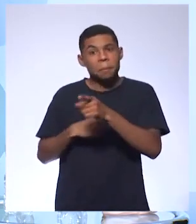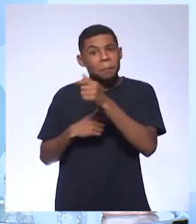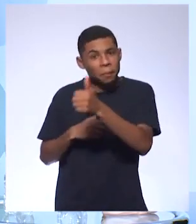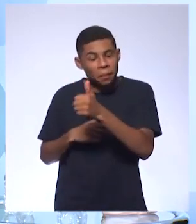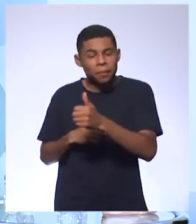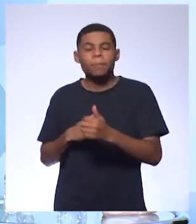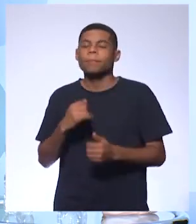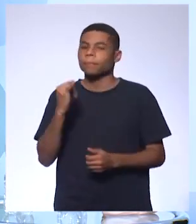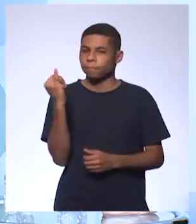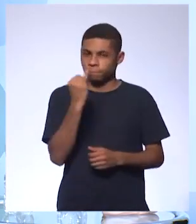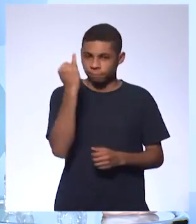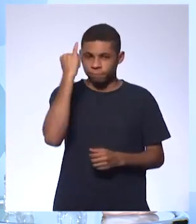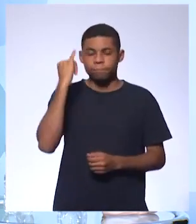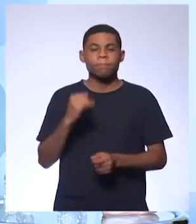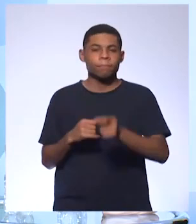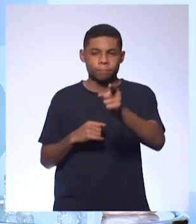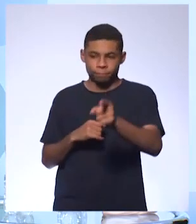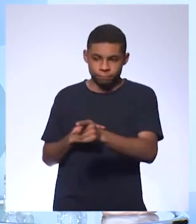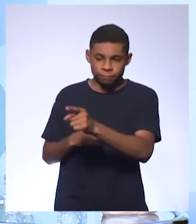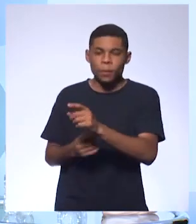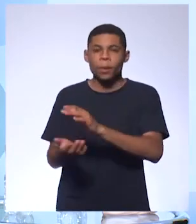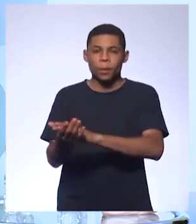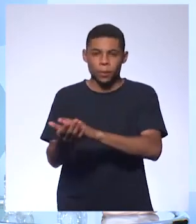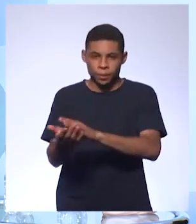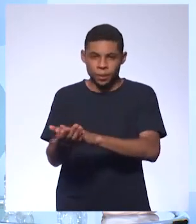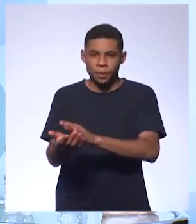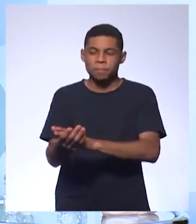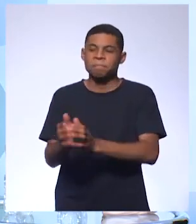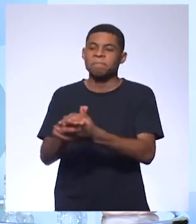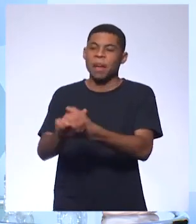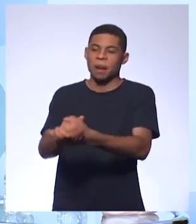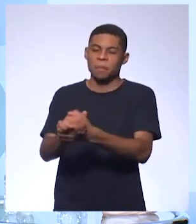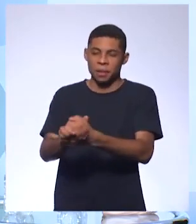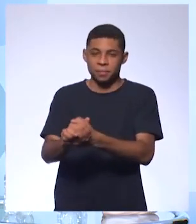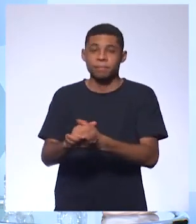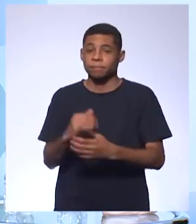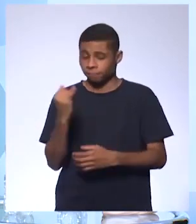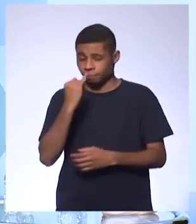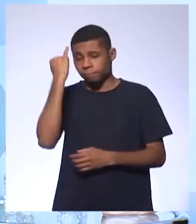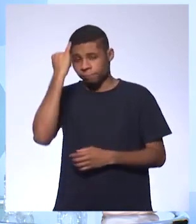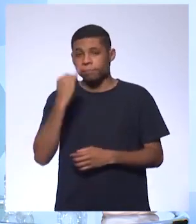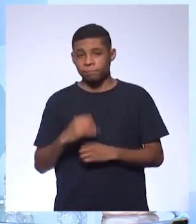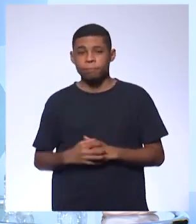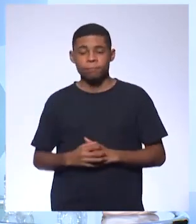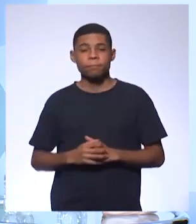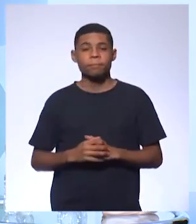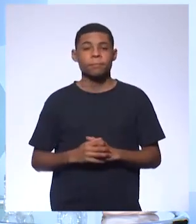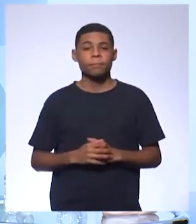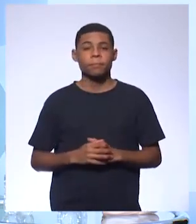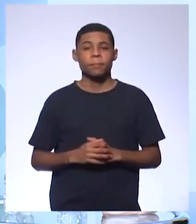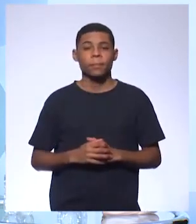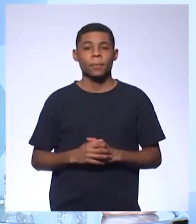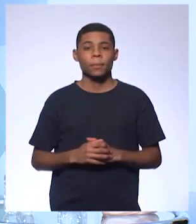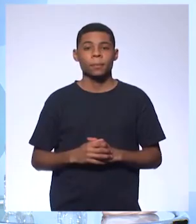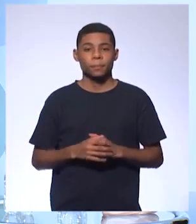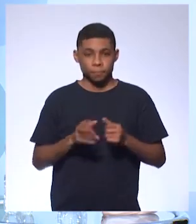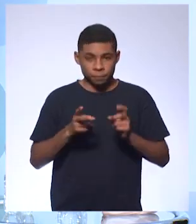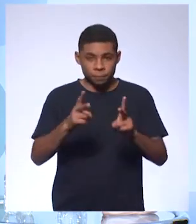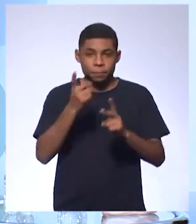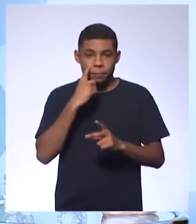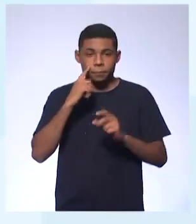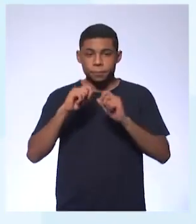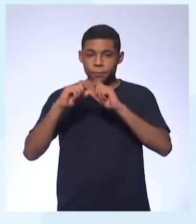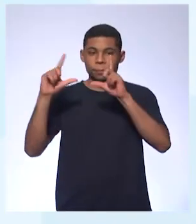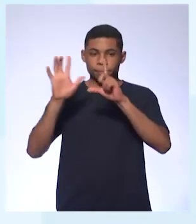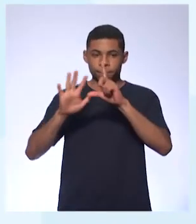bimestre, é importante também a gente elogiar, e isso entra na autoavaliação. Então, continuando, observem na tela,